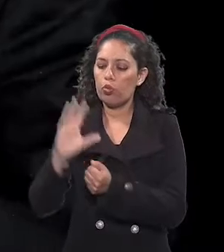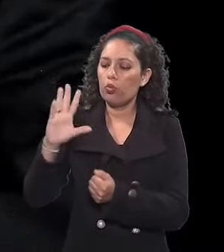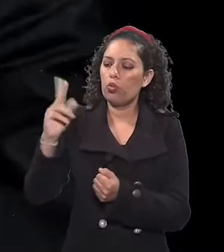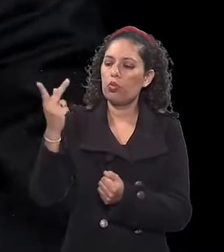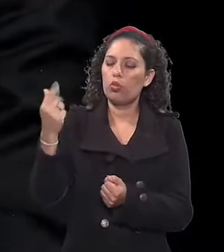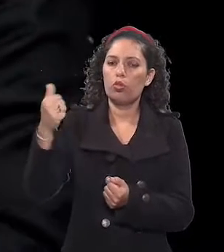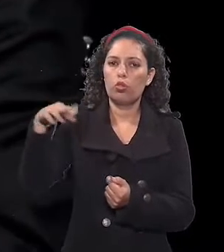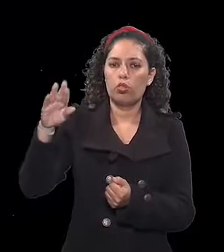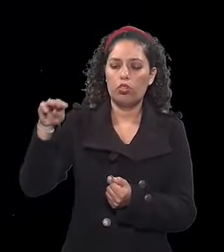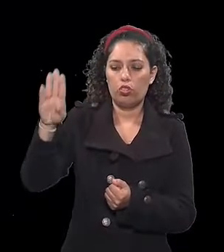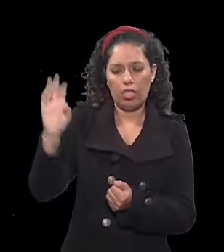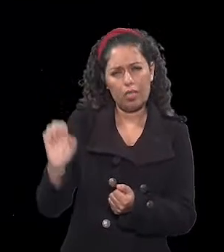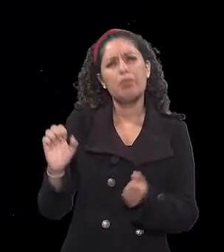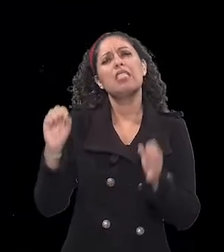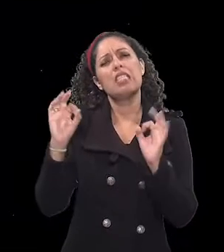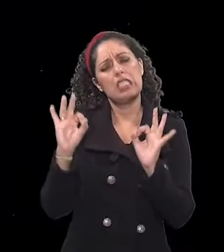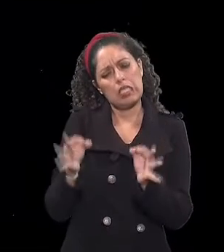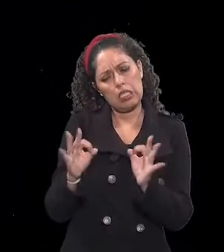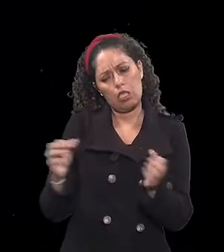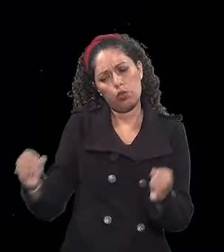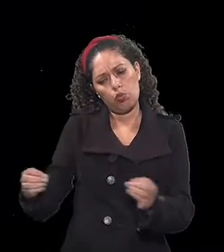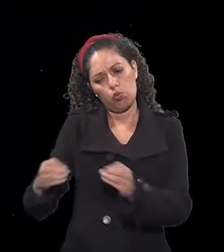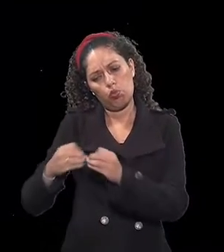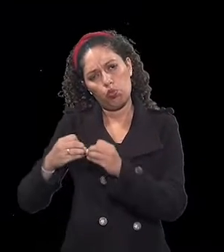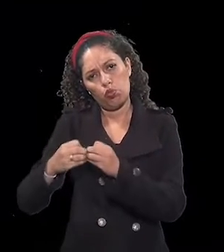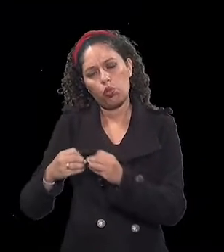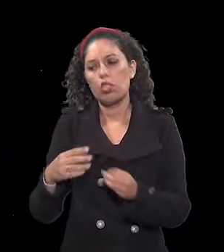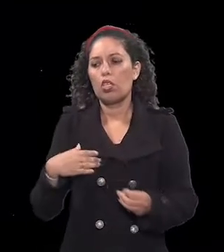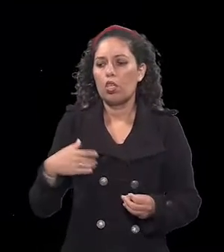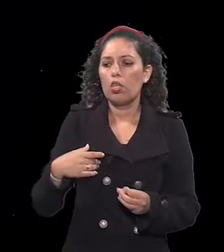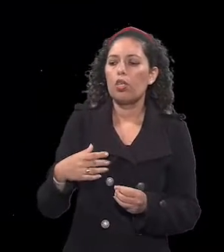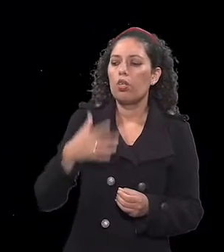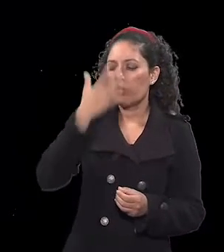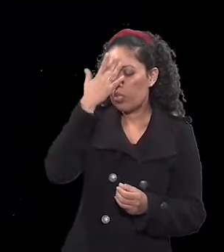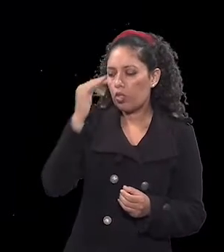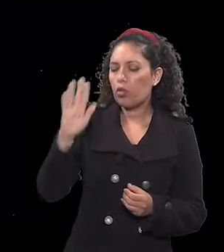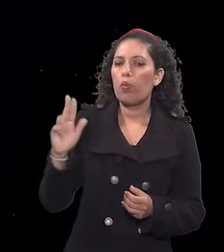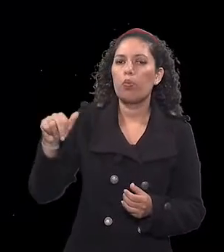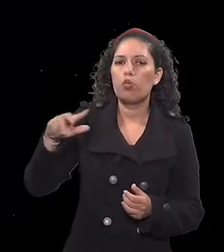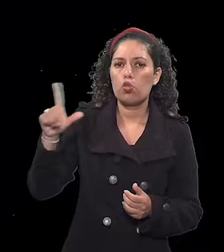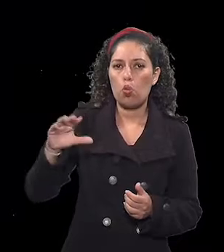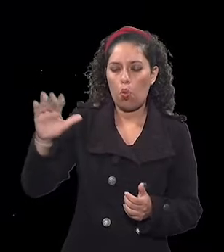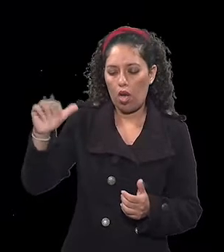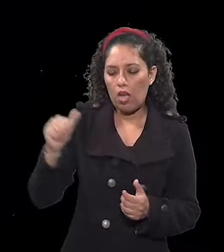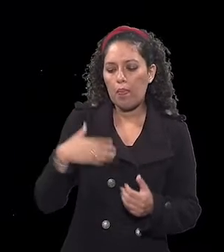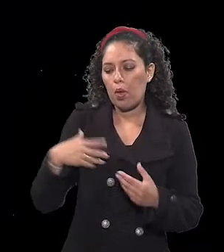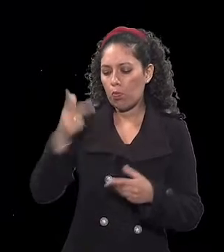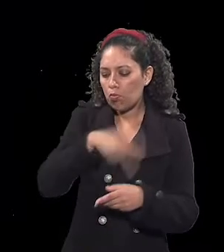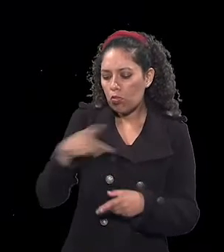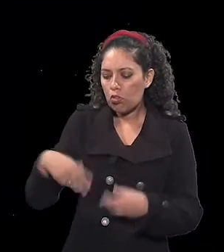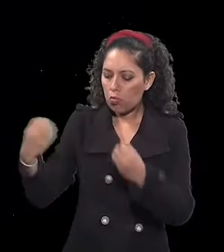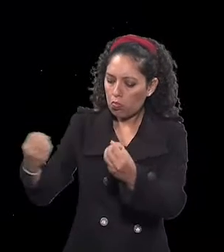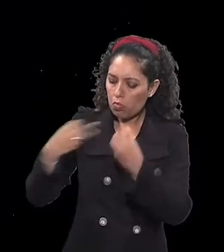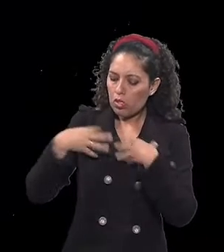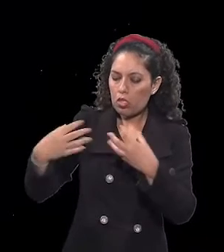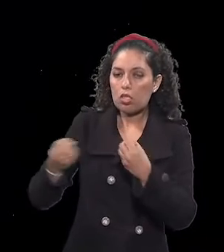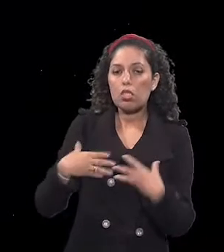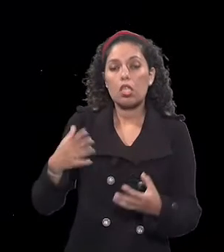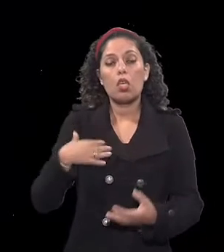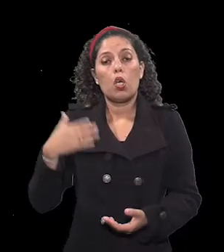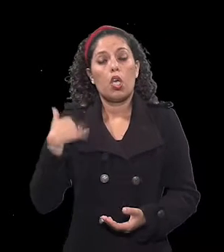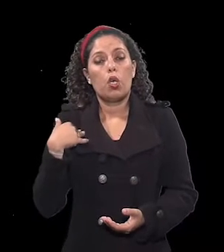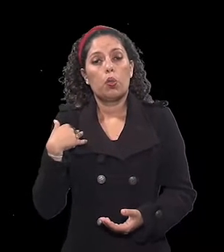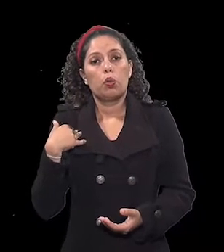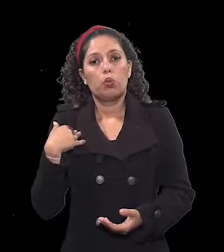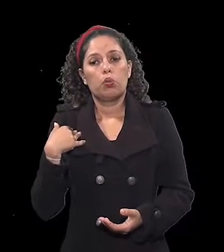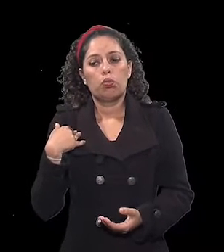então, com o Corella. Sim, tinha essa proximidade também, né. E eu considero o Buzunga mesmo, né, meu professor, assim, um grande professor. Hoje entendo, ainda que